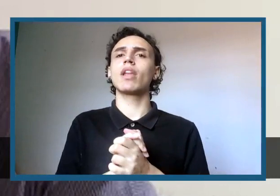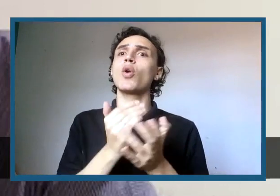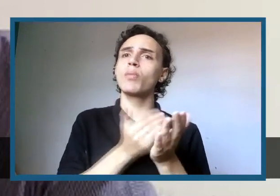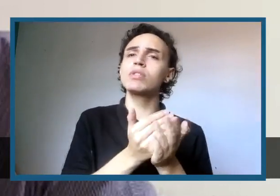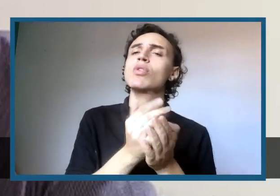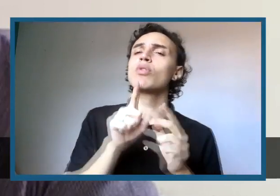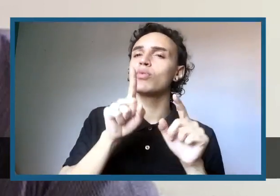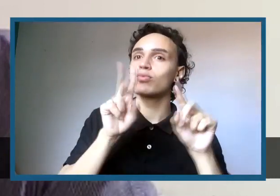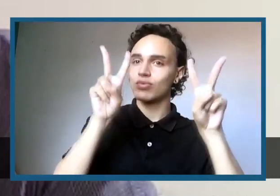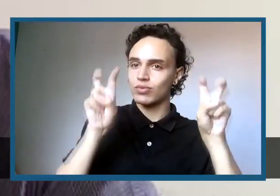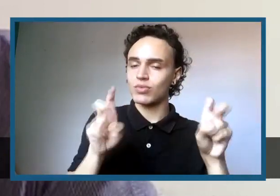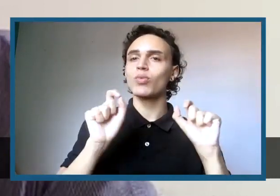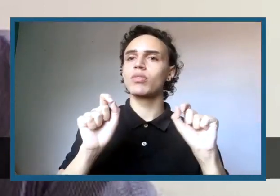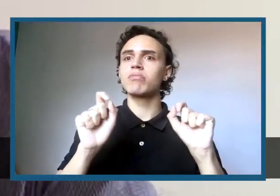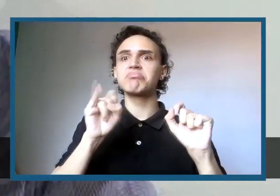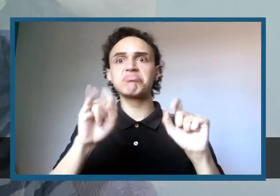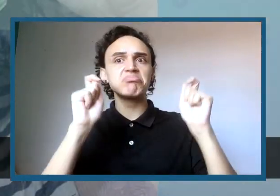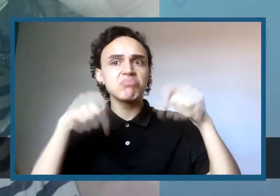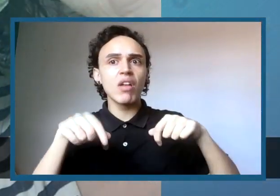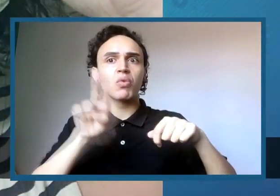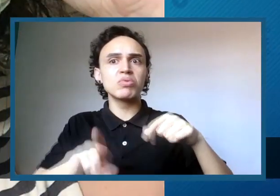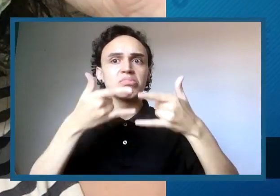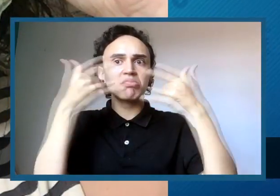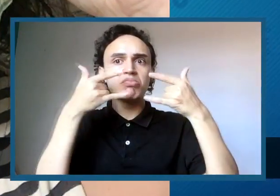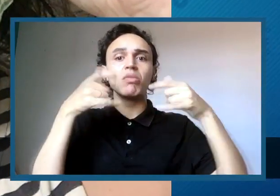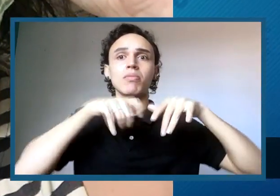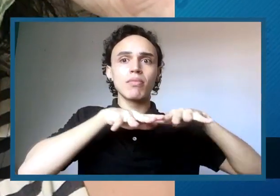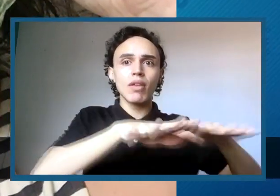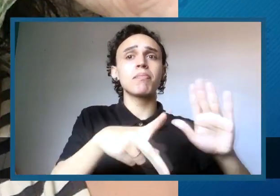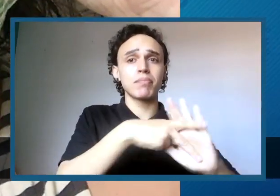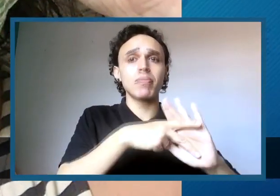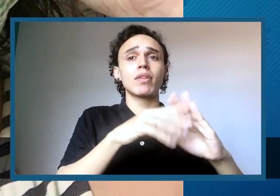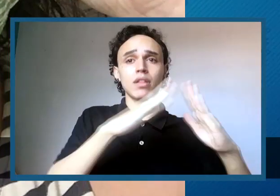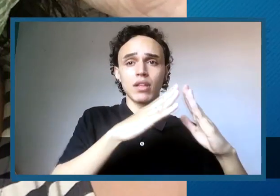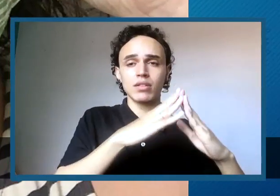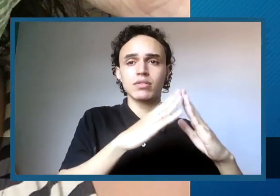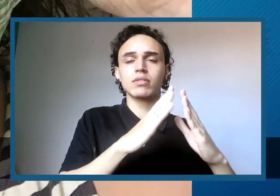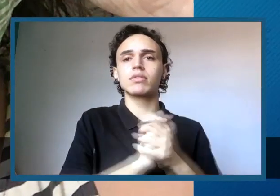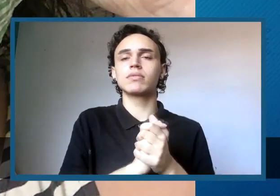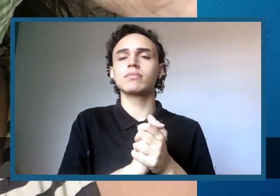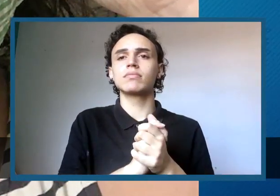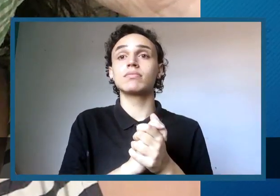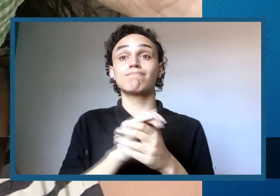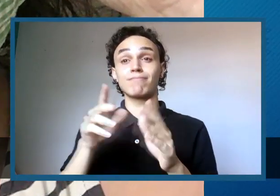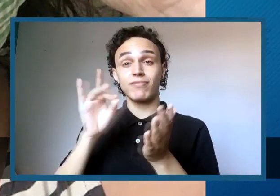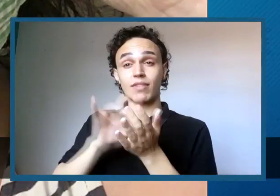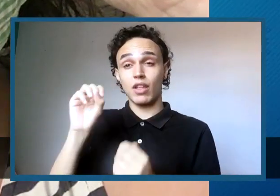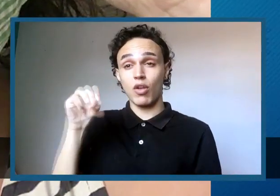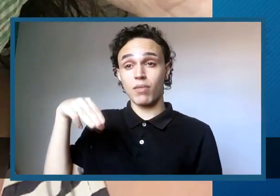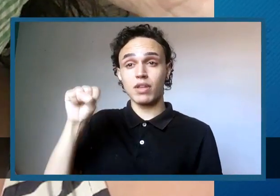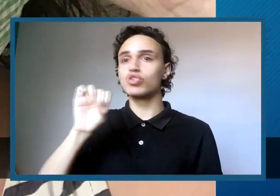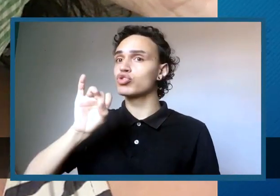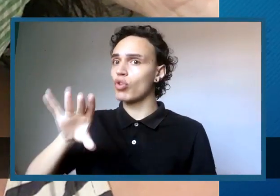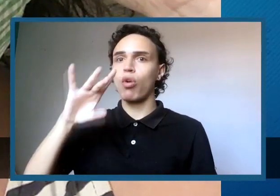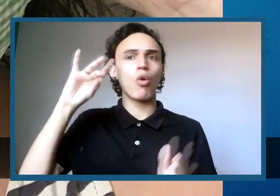pandemia. E uma das coisas que começou a ser falada foi justamente a possibilidade ou não de usar máscaras caseiras na